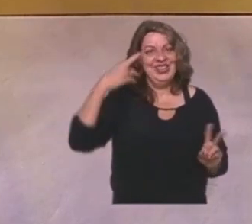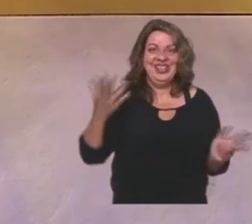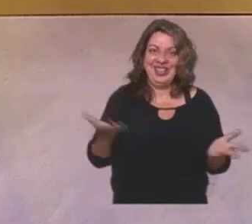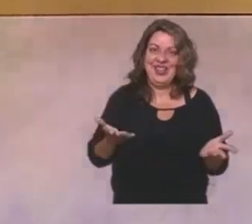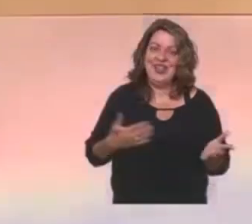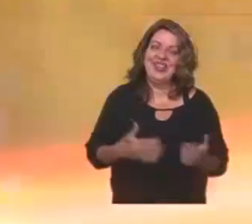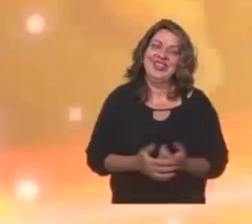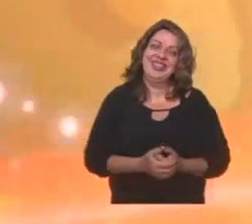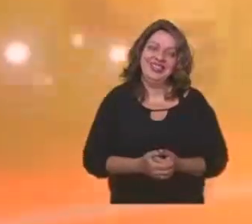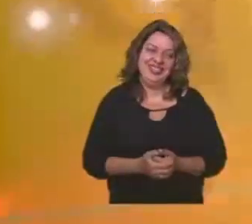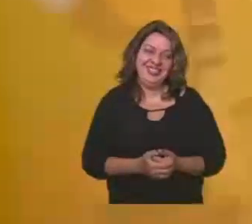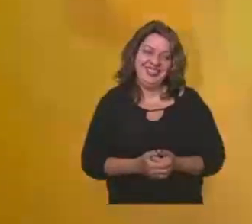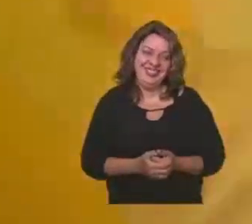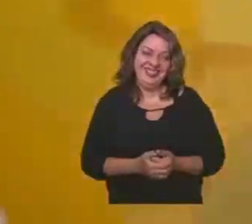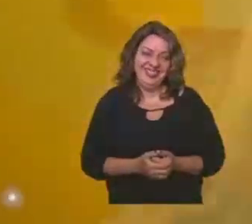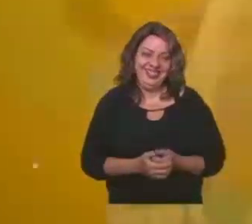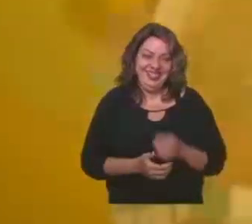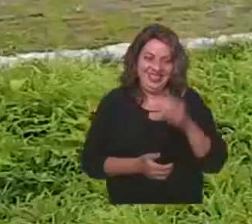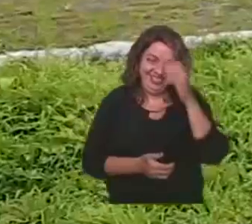vamos ver.